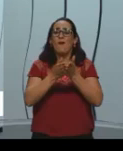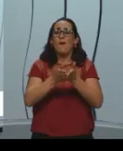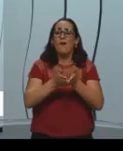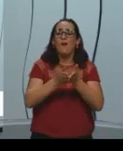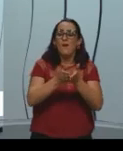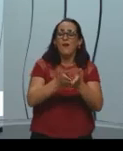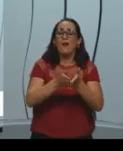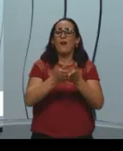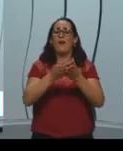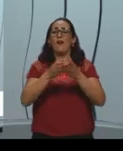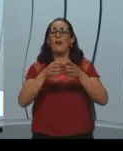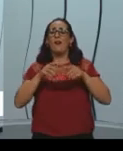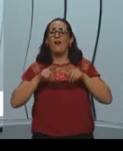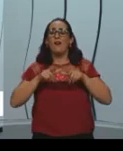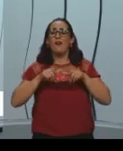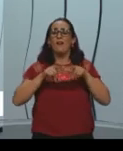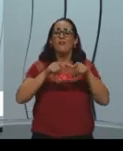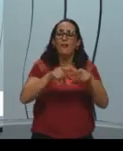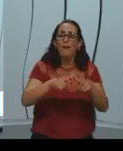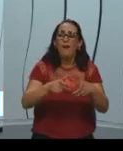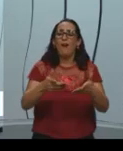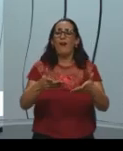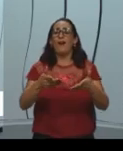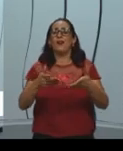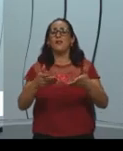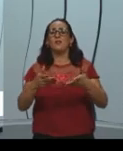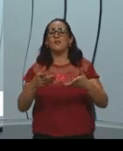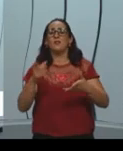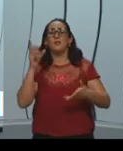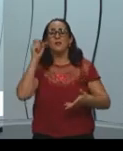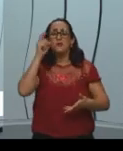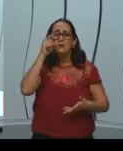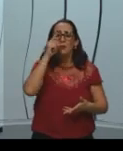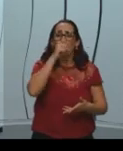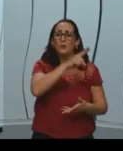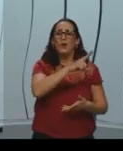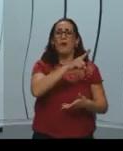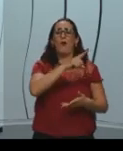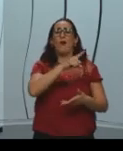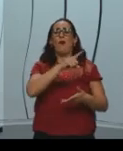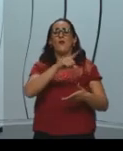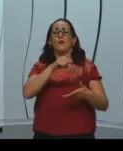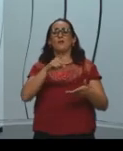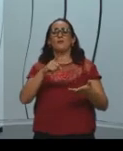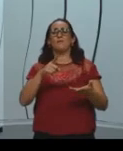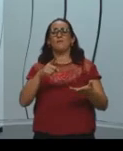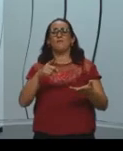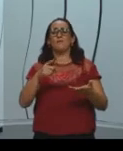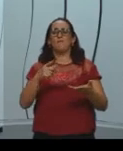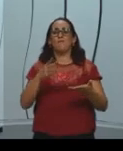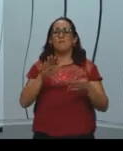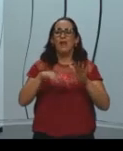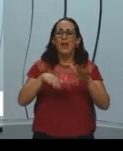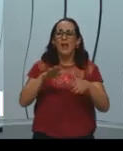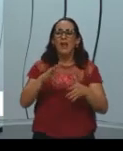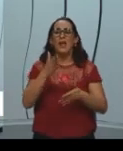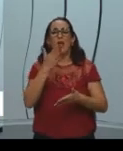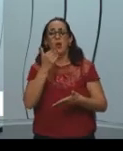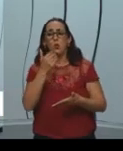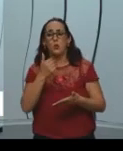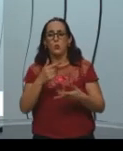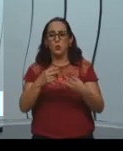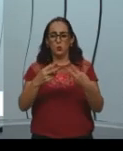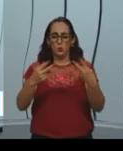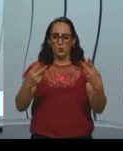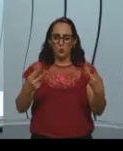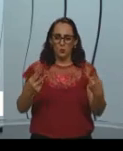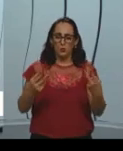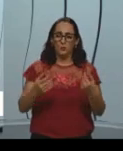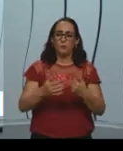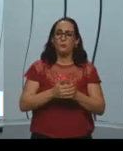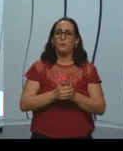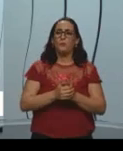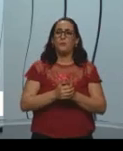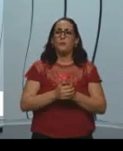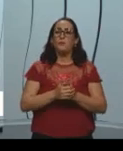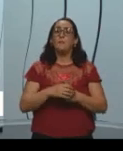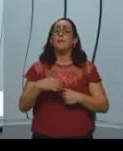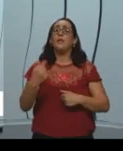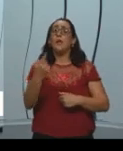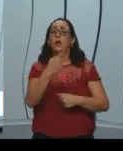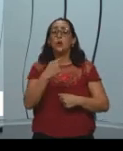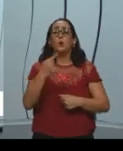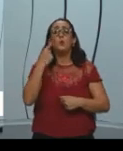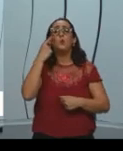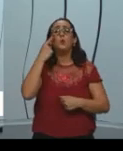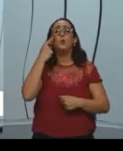ela se tornou um local de bastante cobiça por parte de alguns países, né? E a gente percebe que